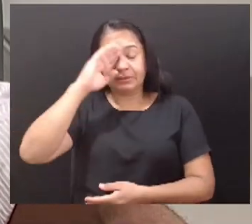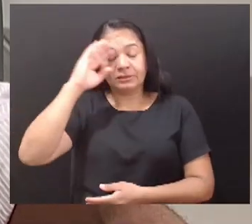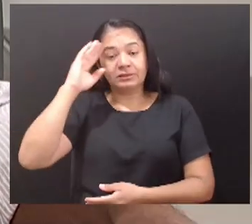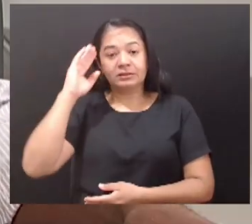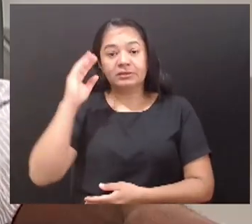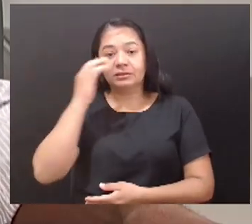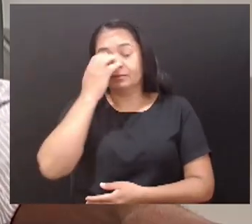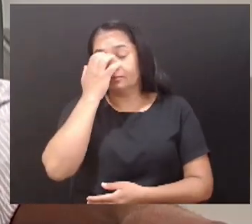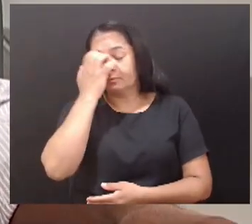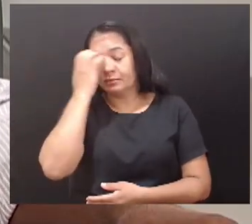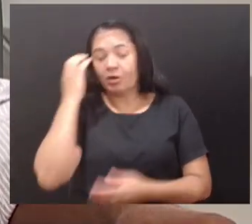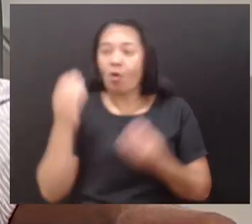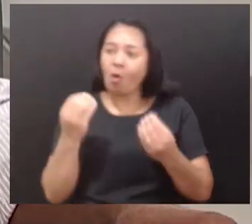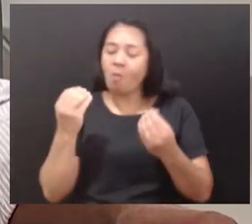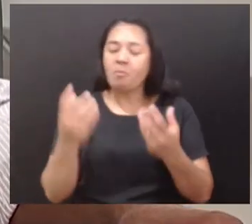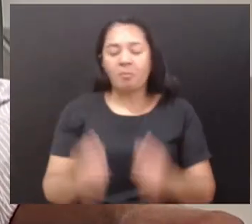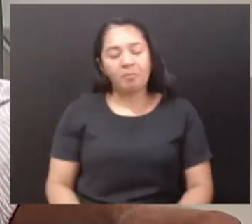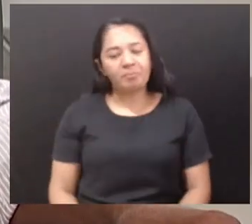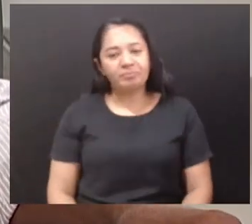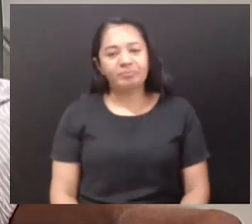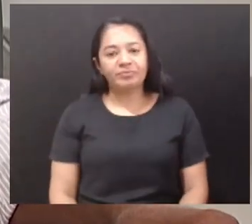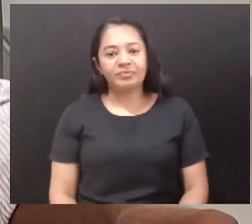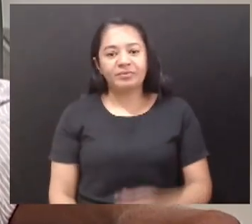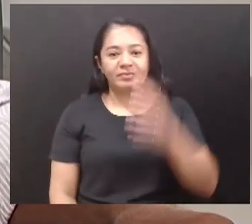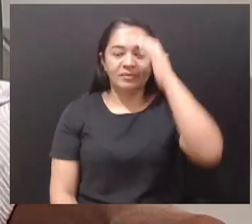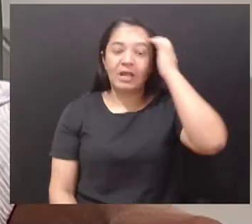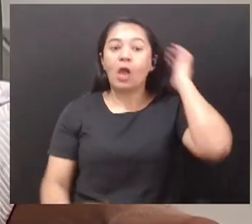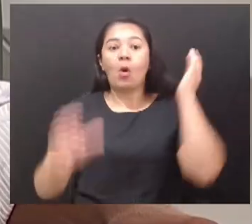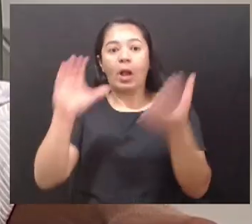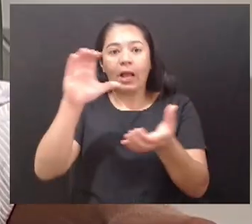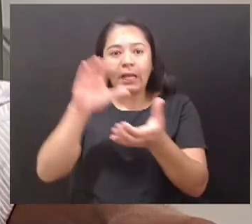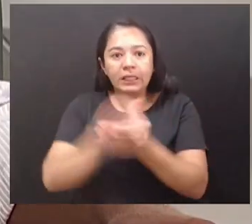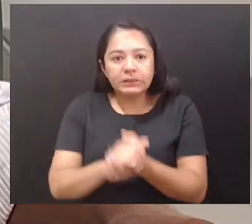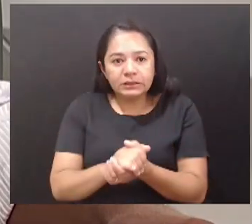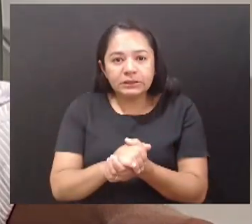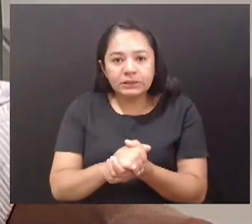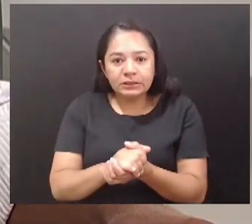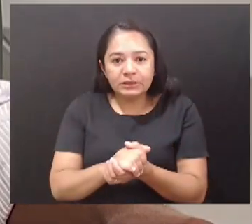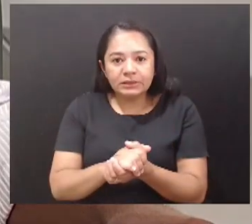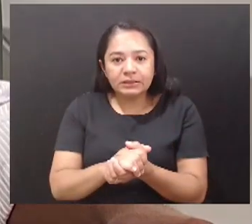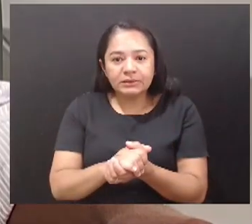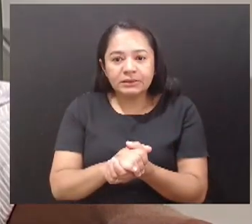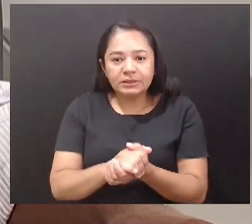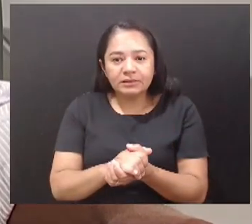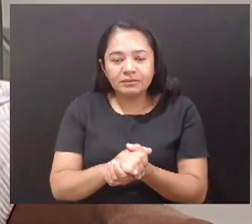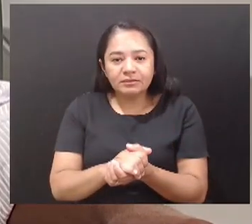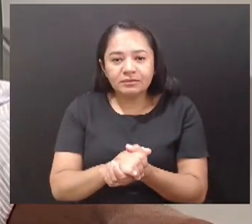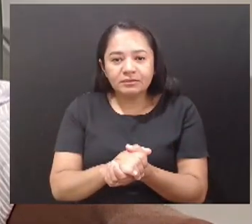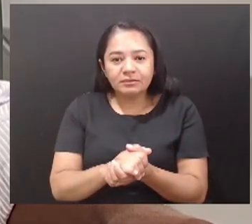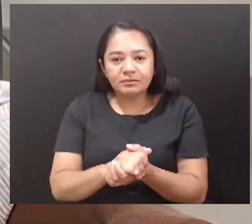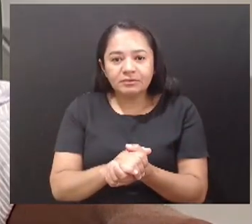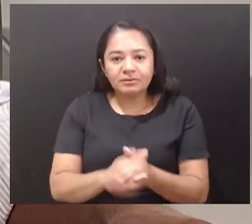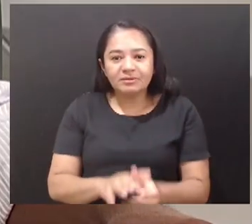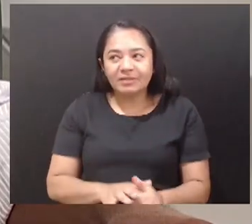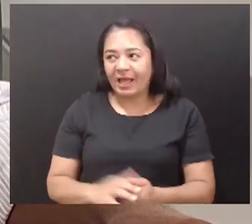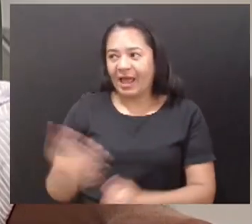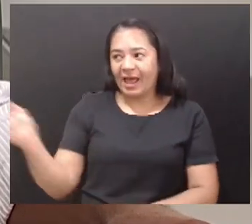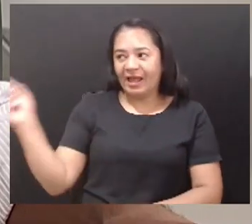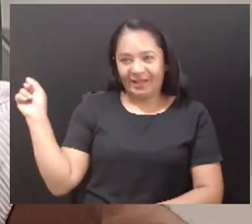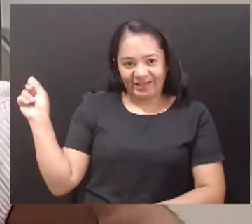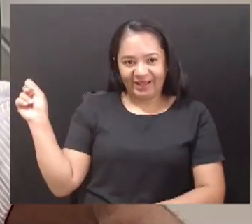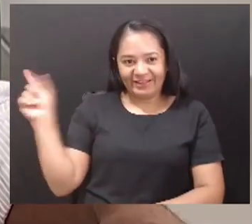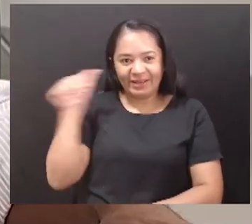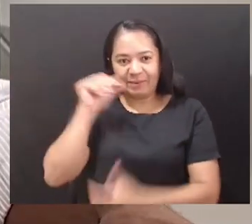coisa incrível. Eu acabei de casar com a minha digníssima Rosângela. Que tá aqui, gente, ela tá aqui acompanhando a gravação.